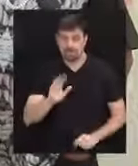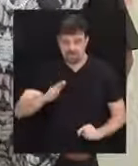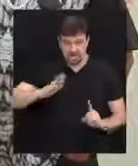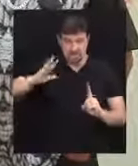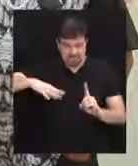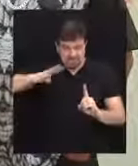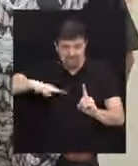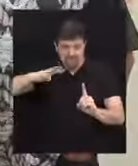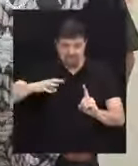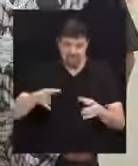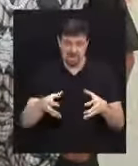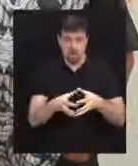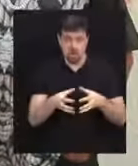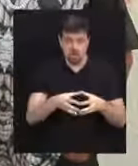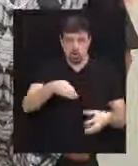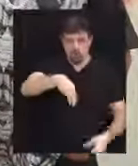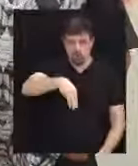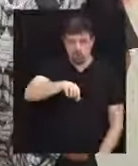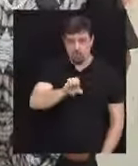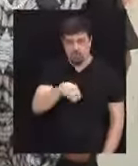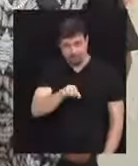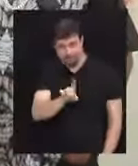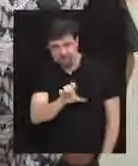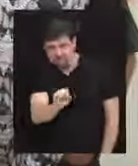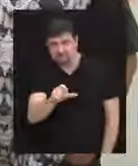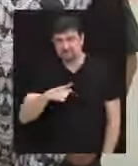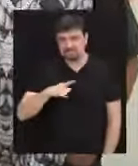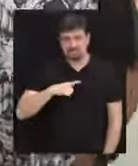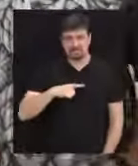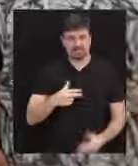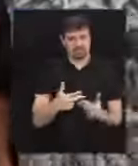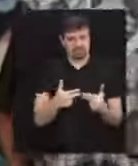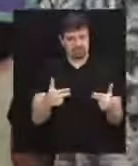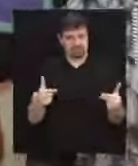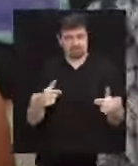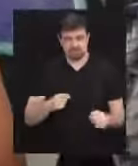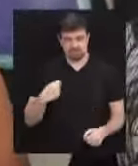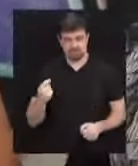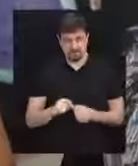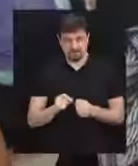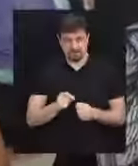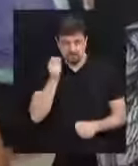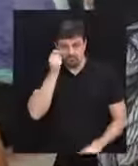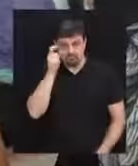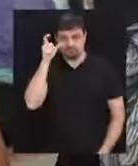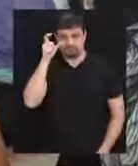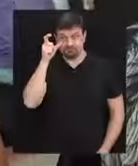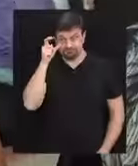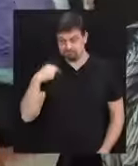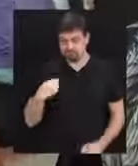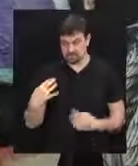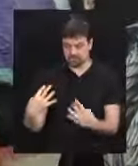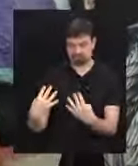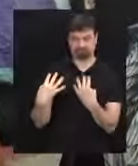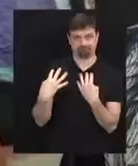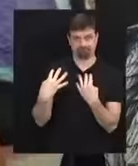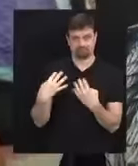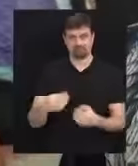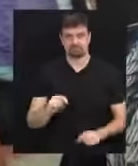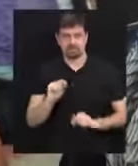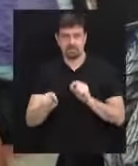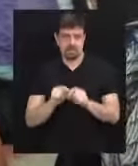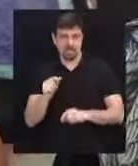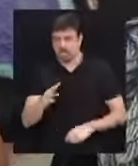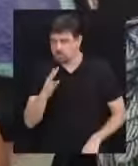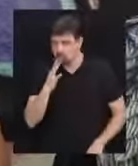Para quem já é fã do Mendes, pode ter certeza que vai vir aquilo que despertou o interesse e a admiração das pessoas na